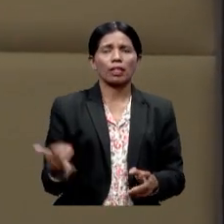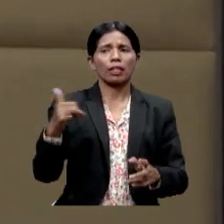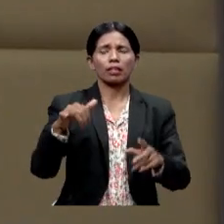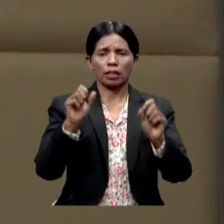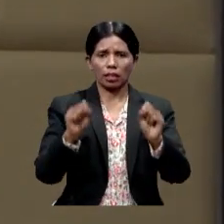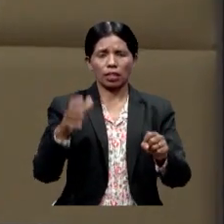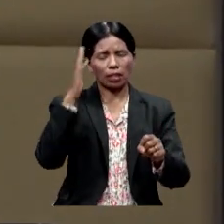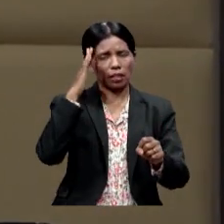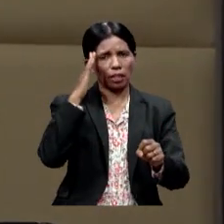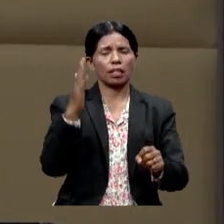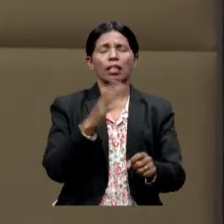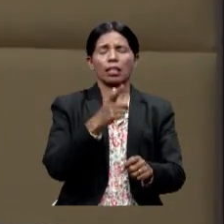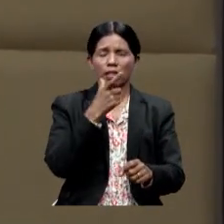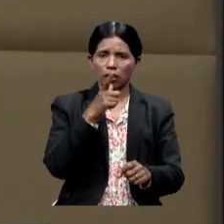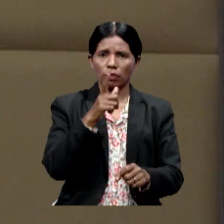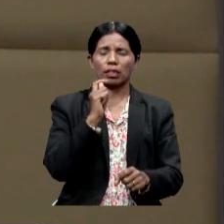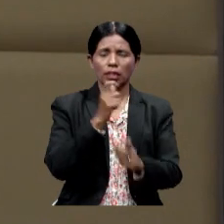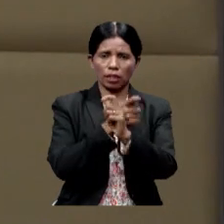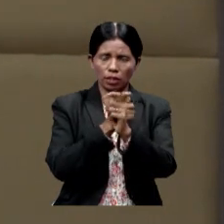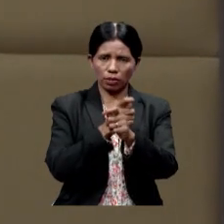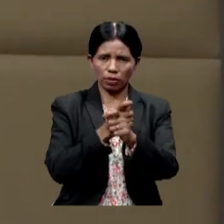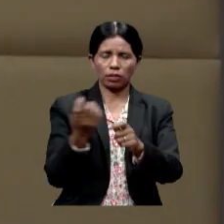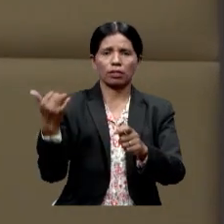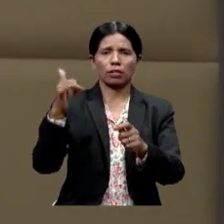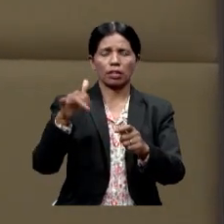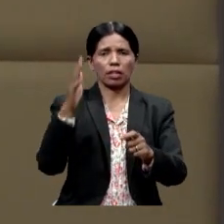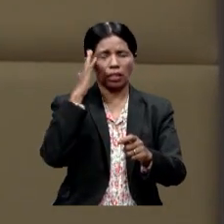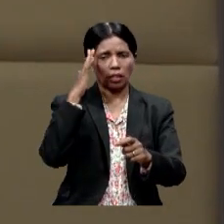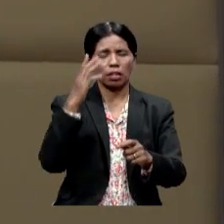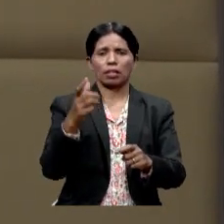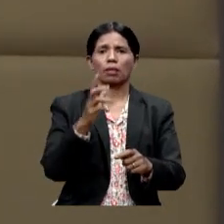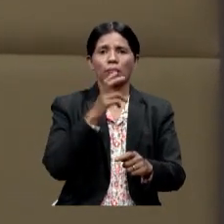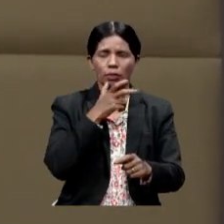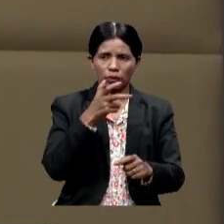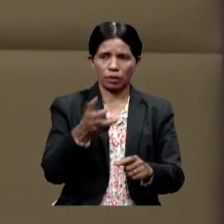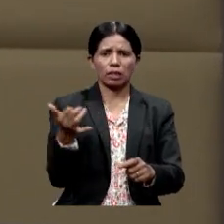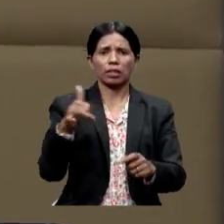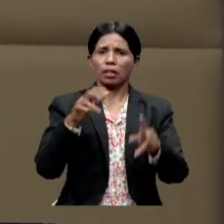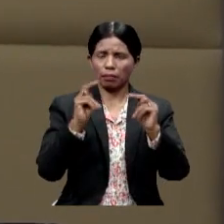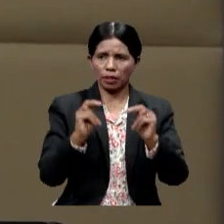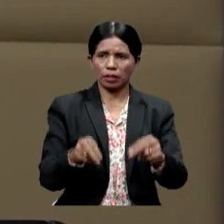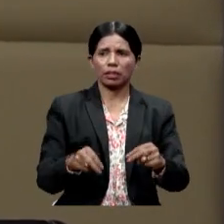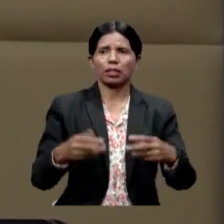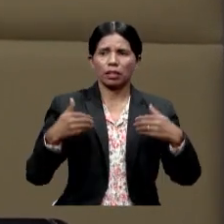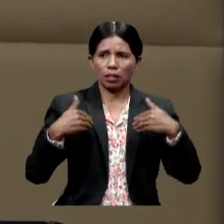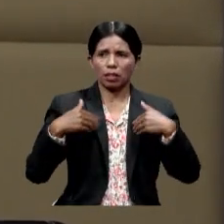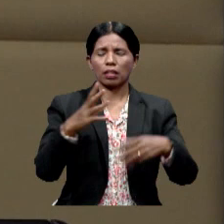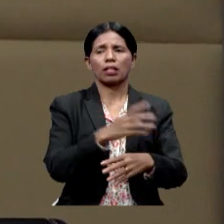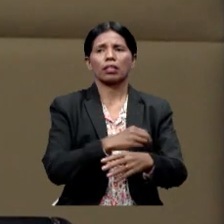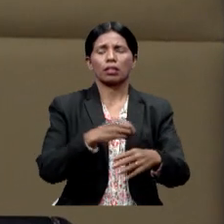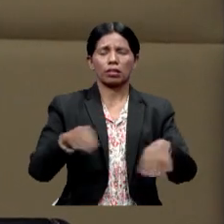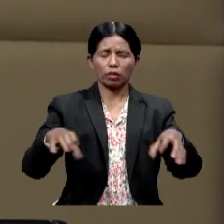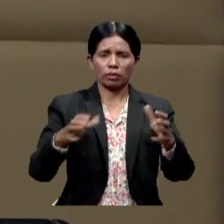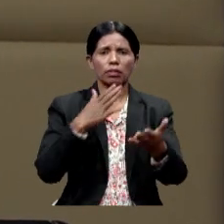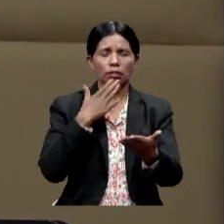ter ali a teto, para que se foi mais, se domina ali a teto, se precisa a tu envolve Timor, profissionais de